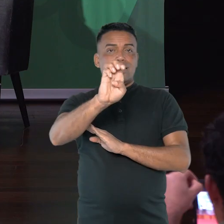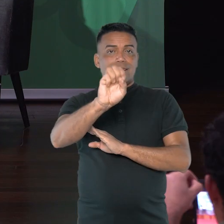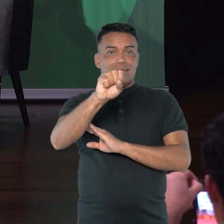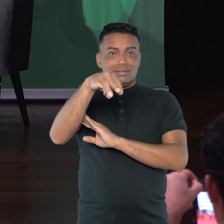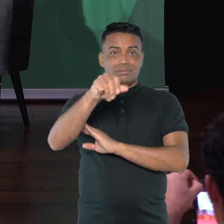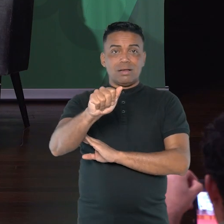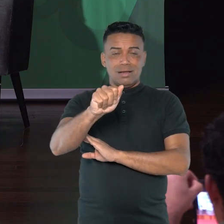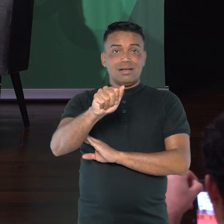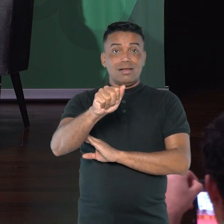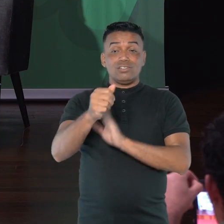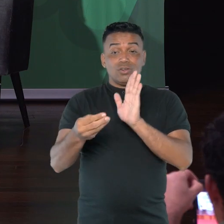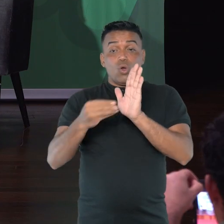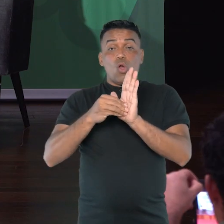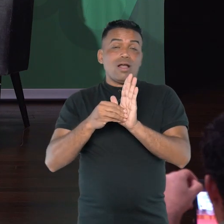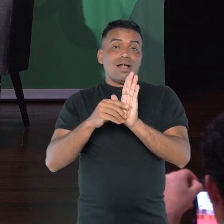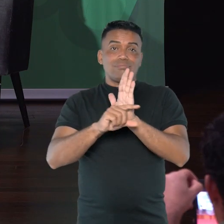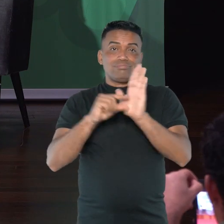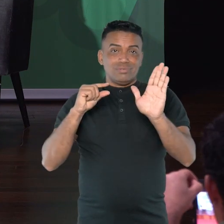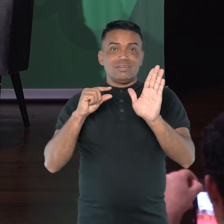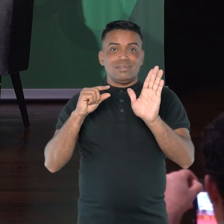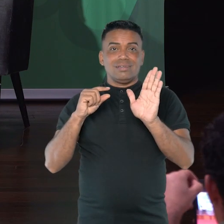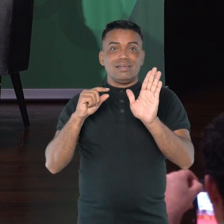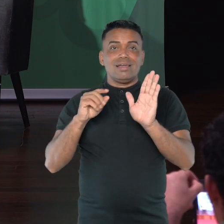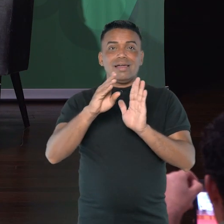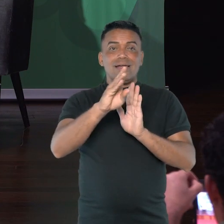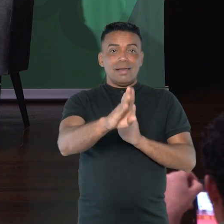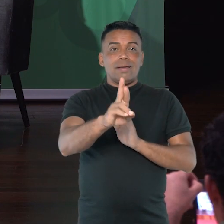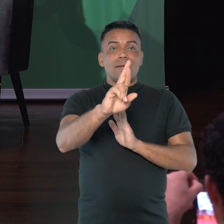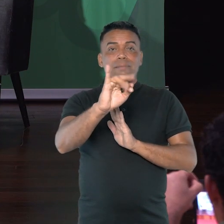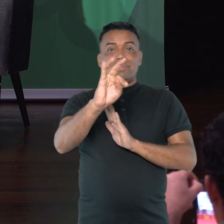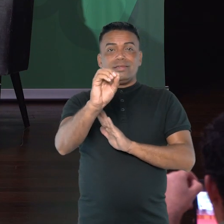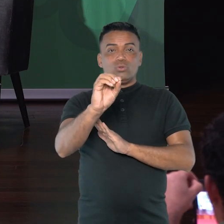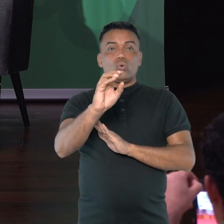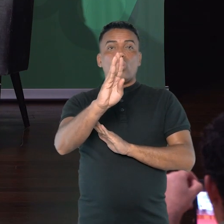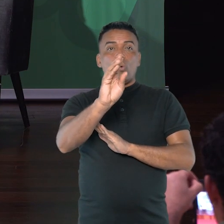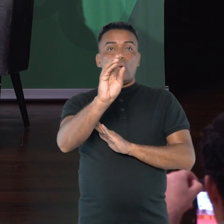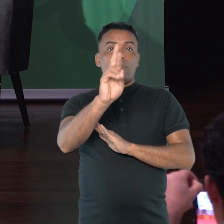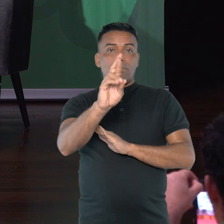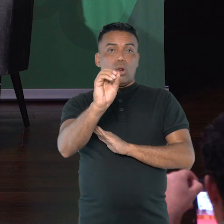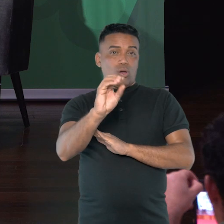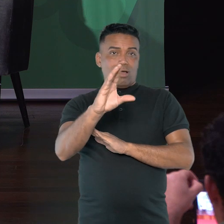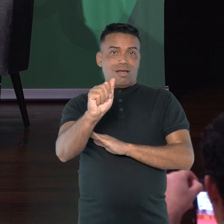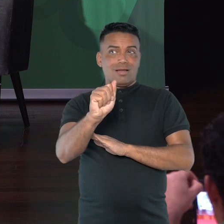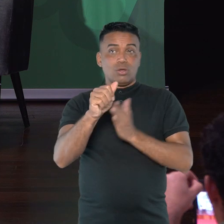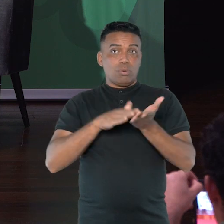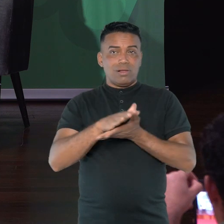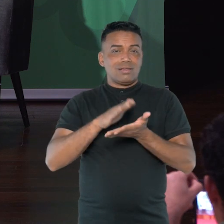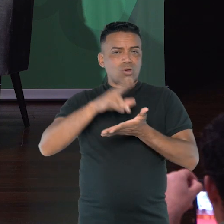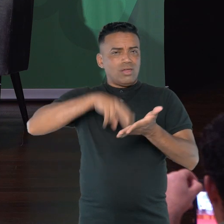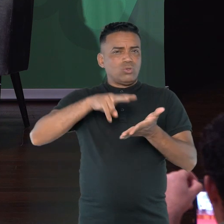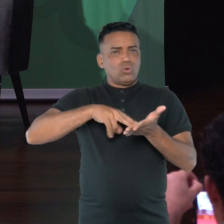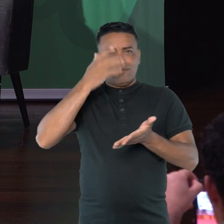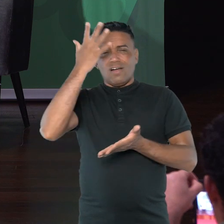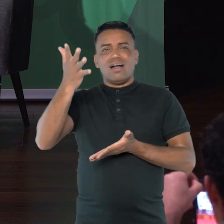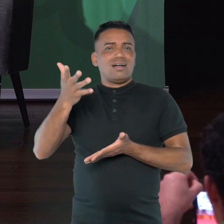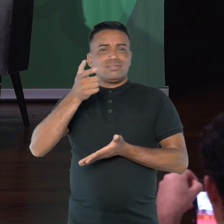eu tive que incluir para explicar. Publicações, está no Brito Broca, na Vida da Literária no Brasil, ele fala que eram publicações de leitura fácil, amena ou de interesse